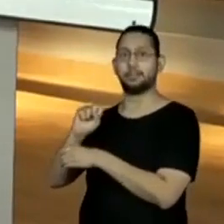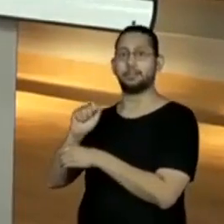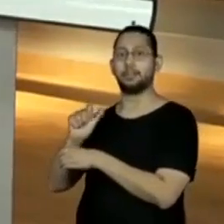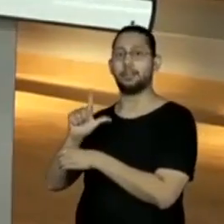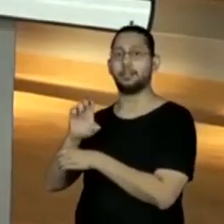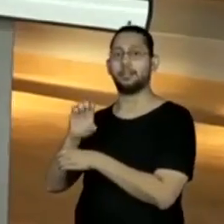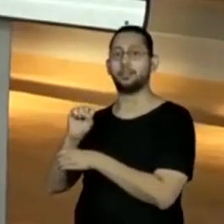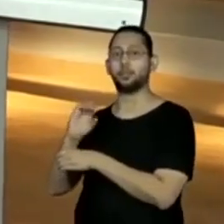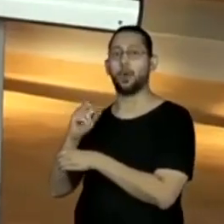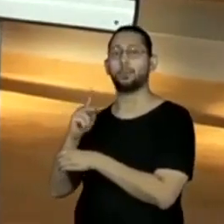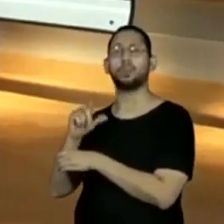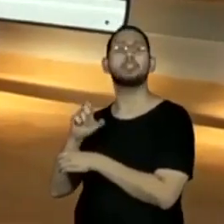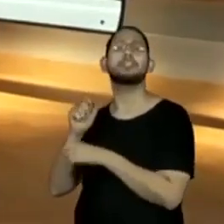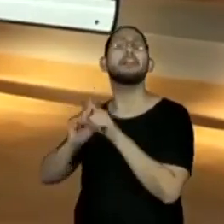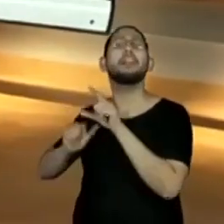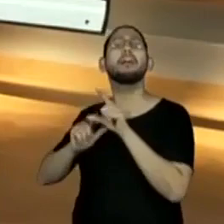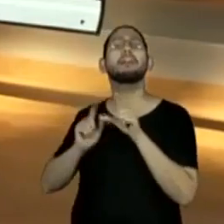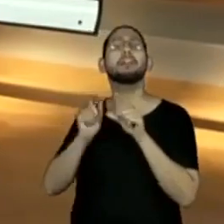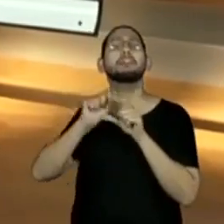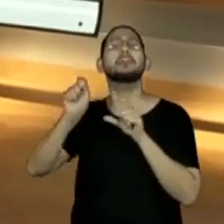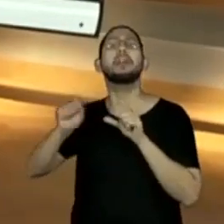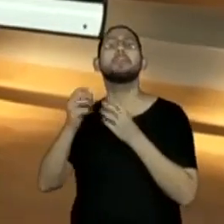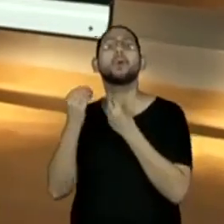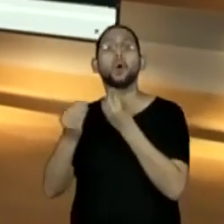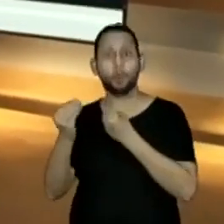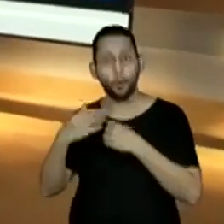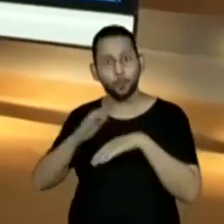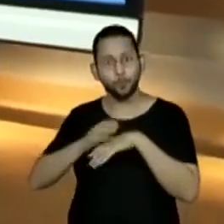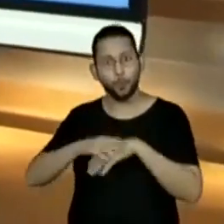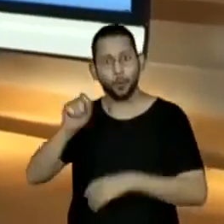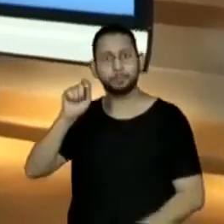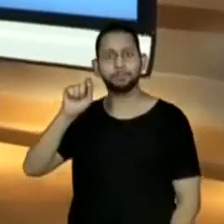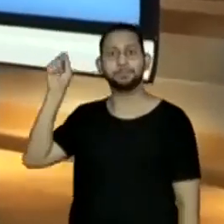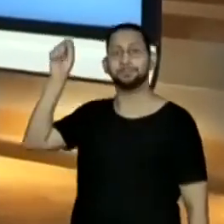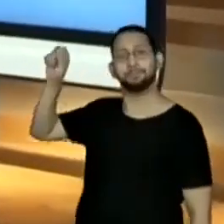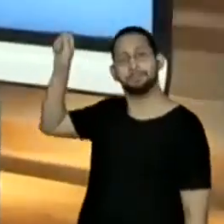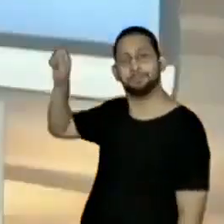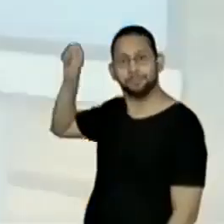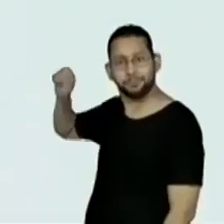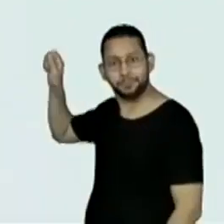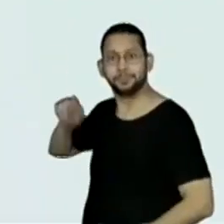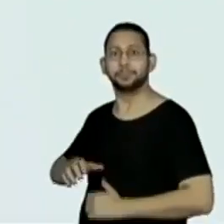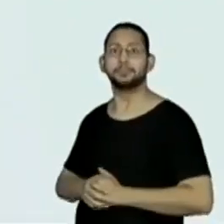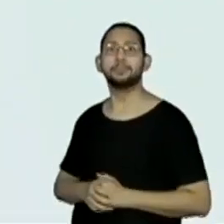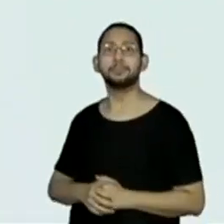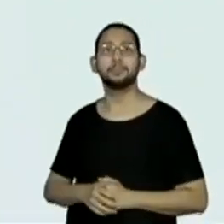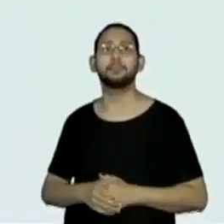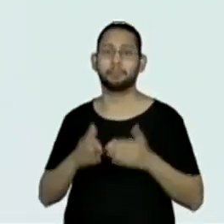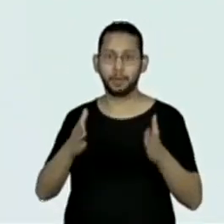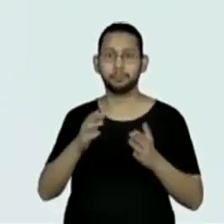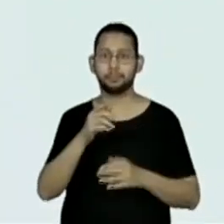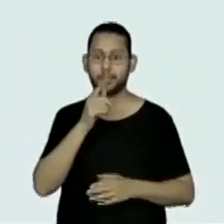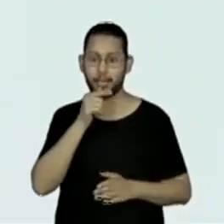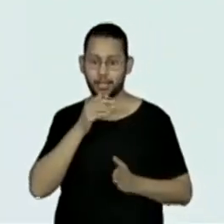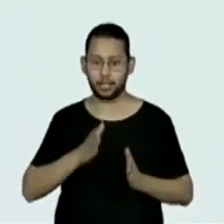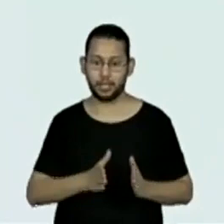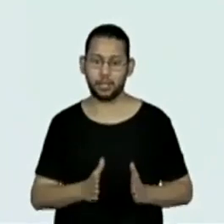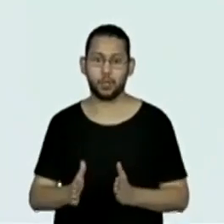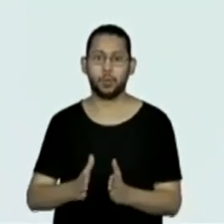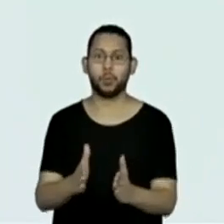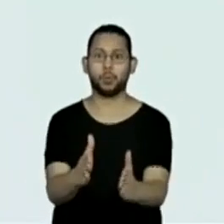escreve Salesópolis? É assim, ó gente, acompanhem o professor aqui. Salesópolis, então nós estamos falando do rio. Vamos